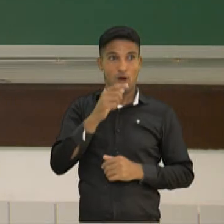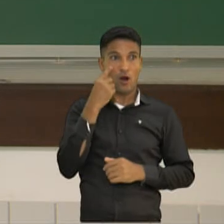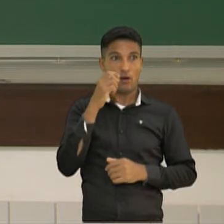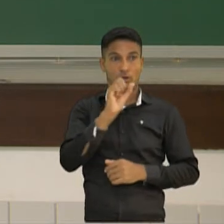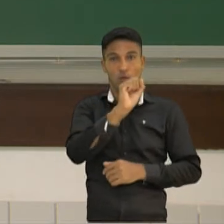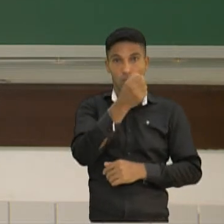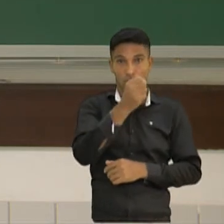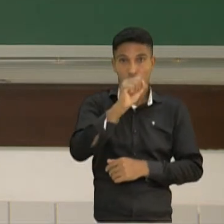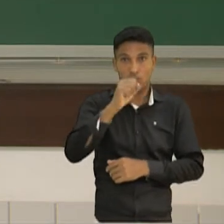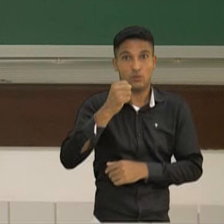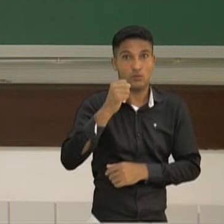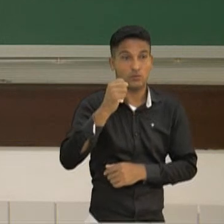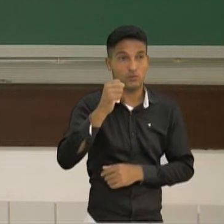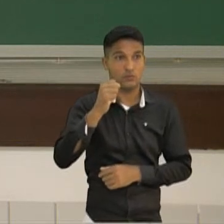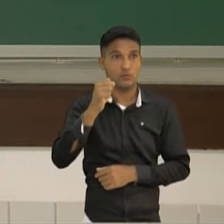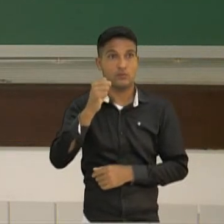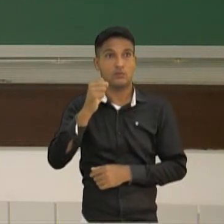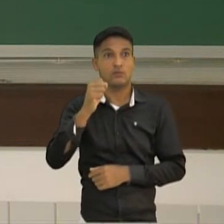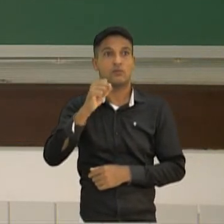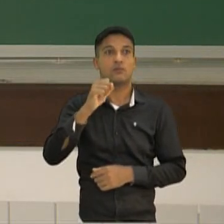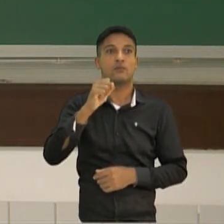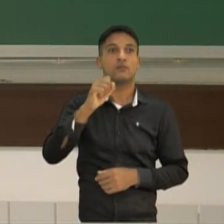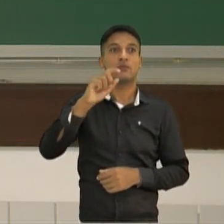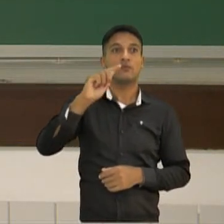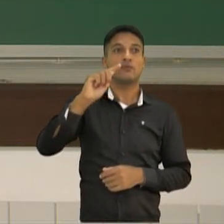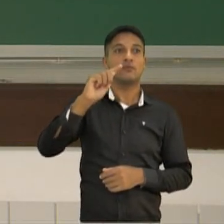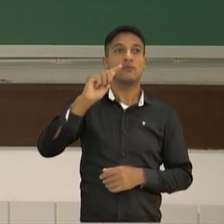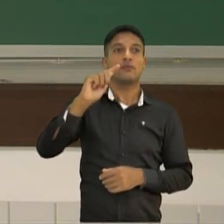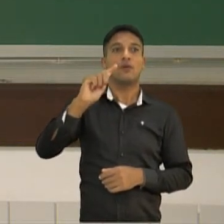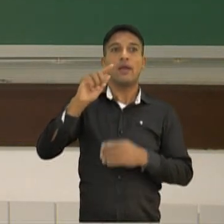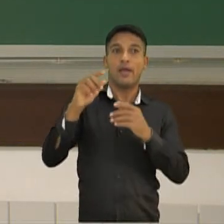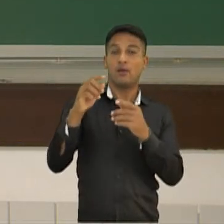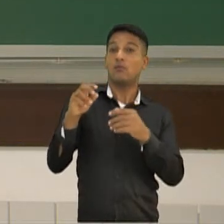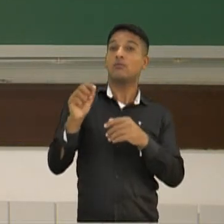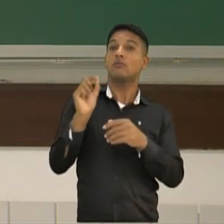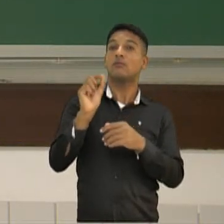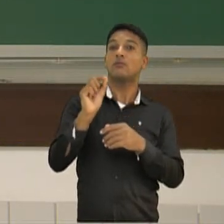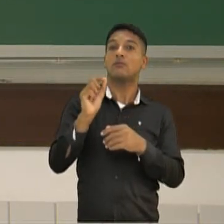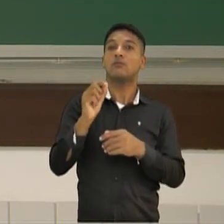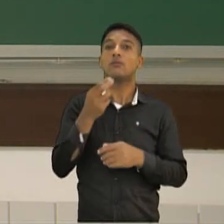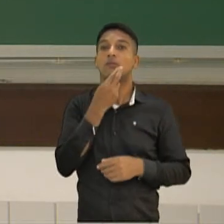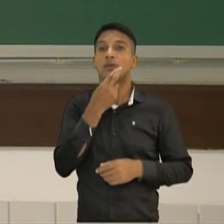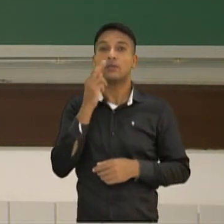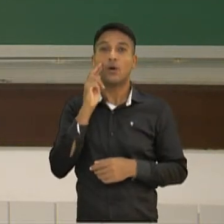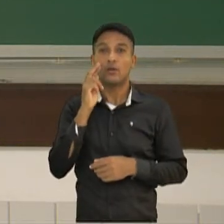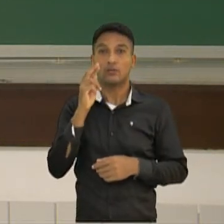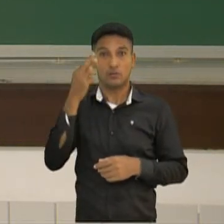do restaurante teria que fazer o quê? Para não dar confusão e cada um ficar com R$